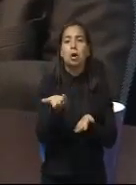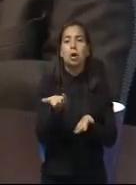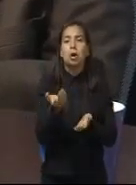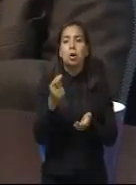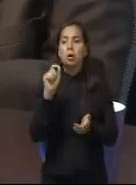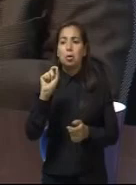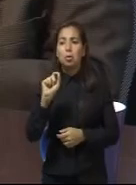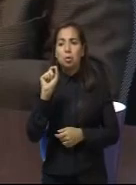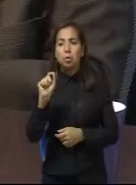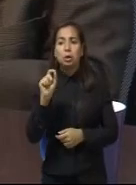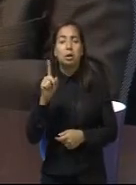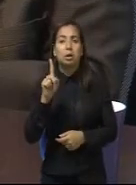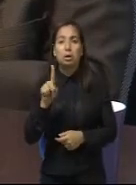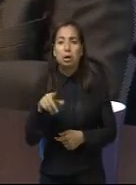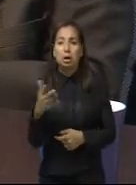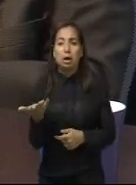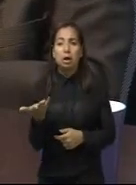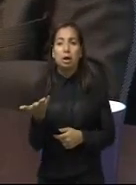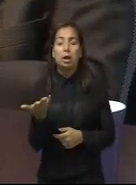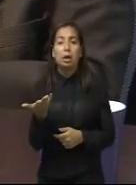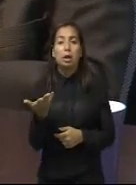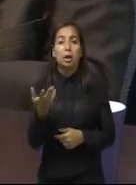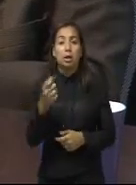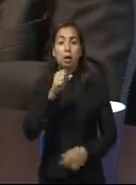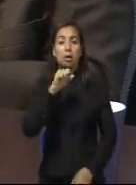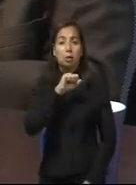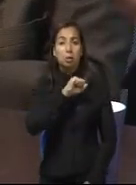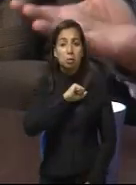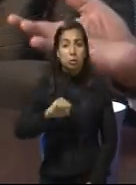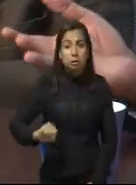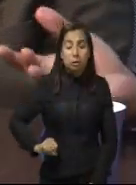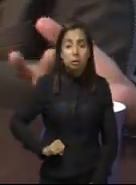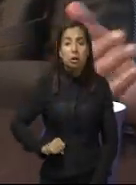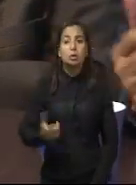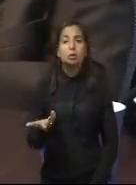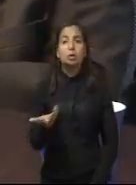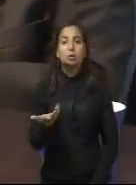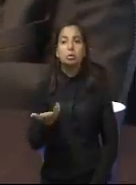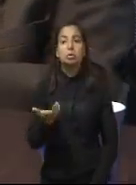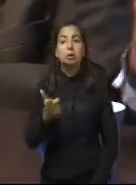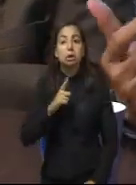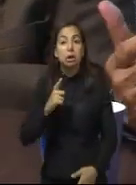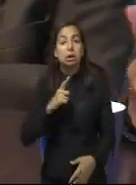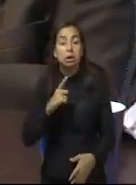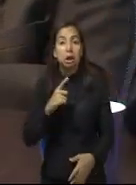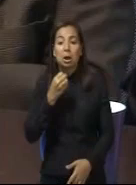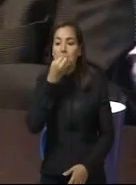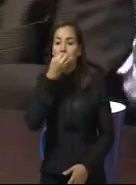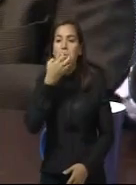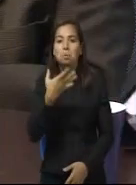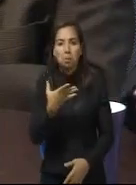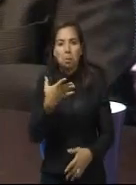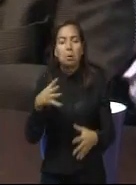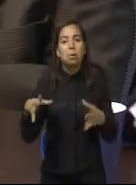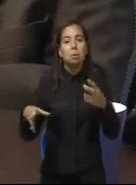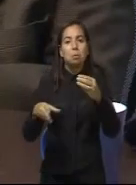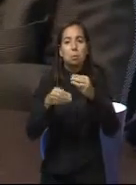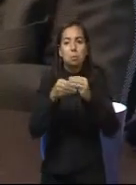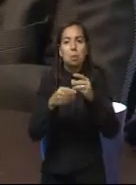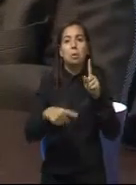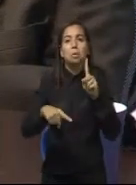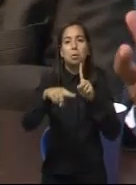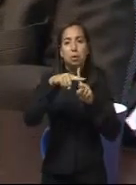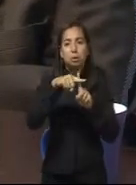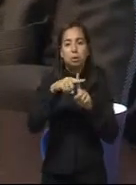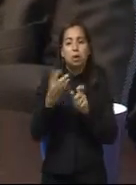ninguém, mas uma decisão, um passo pessoal de um senador, de trazer uma coisa que realmente agrega valor